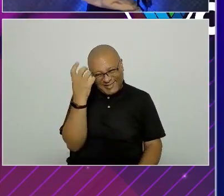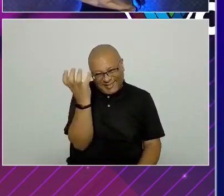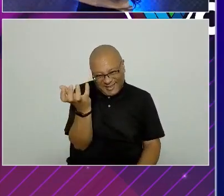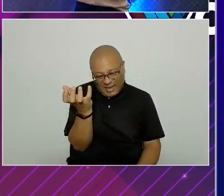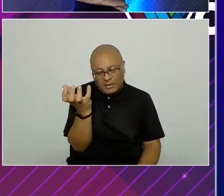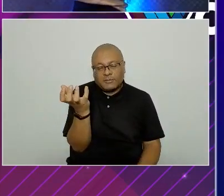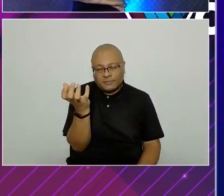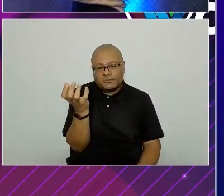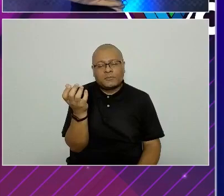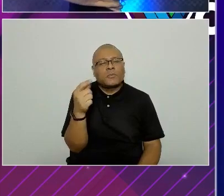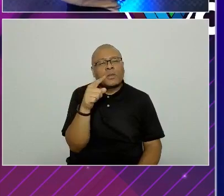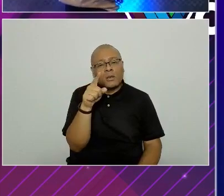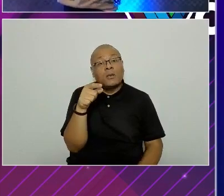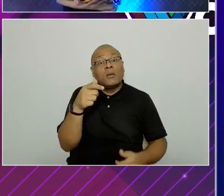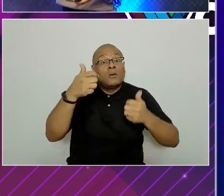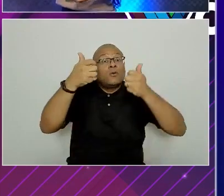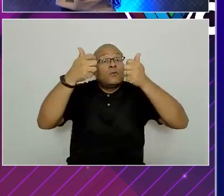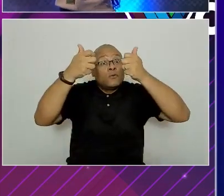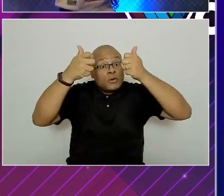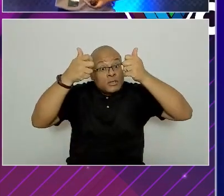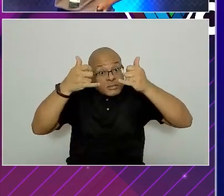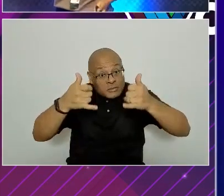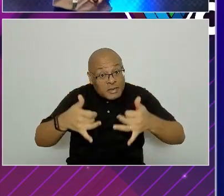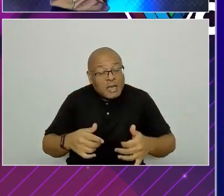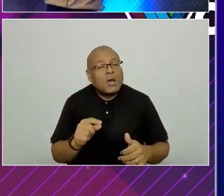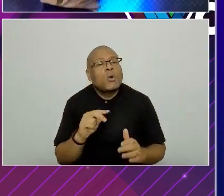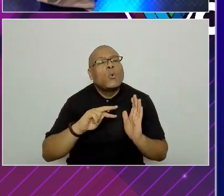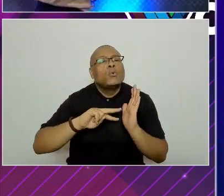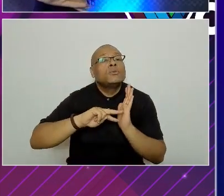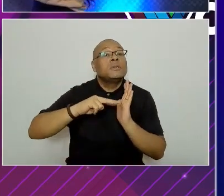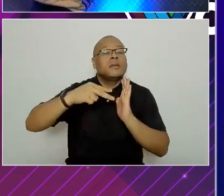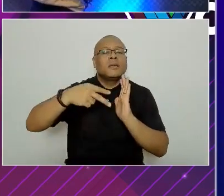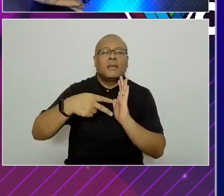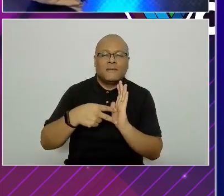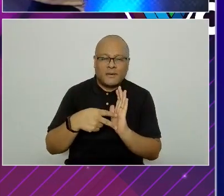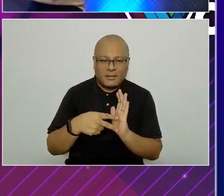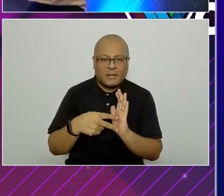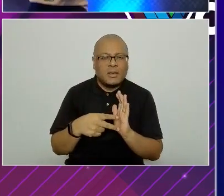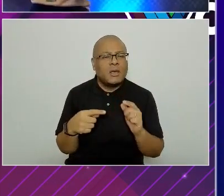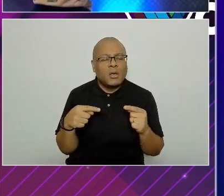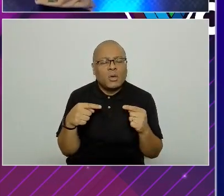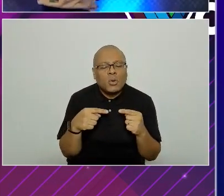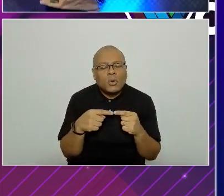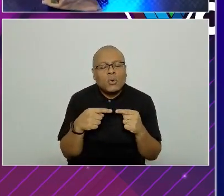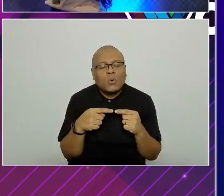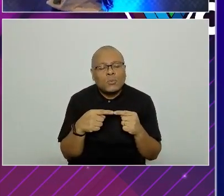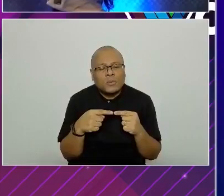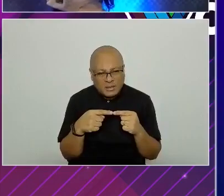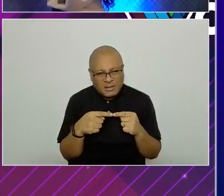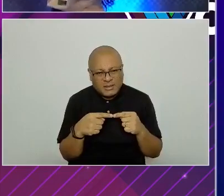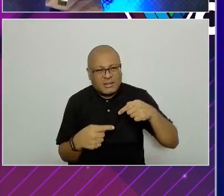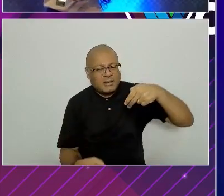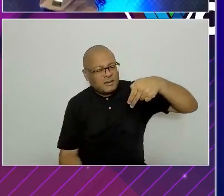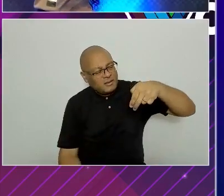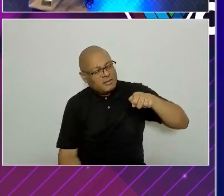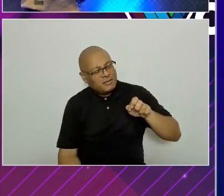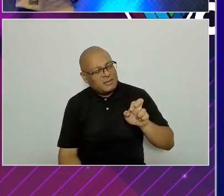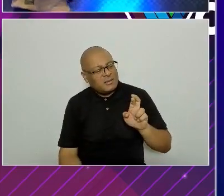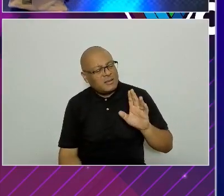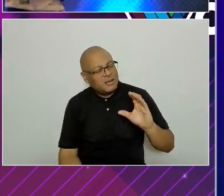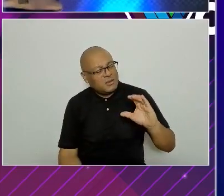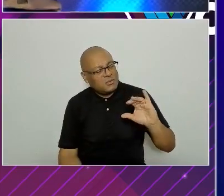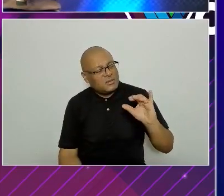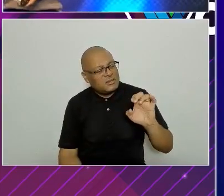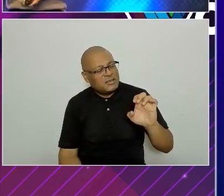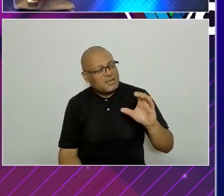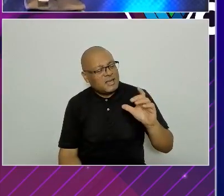que eu vou trazer aqui é uma definição do que é uma rede neural e o que a neurociência tem a ver com isso em relação à inteligência artificial. Depois